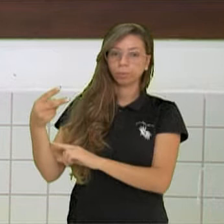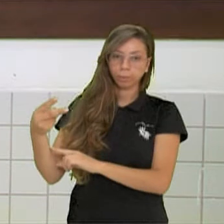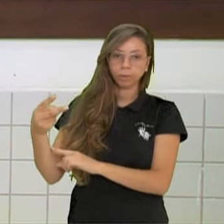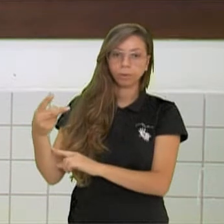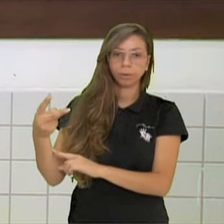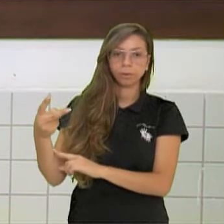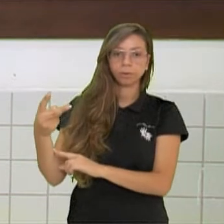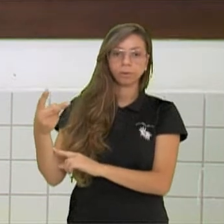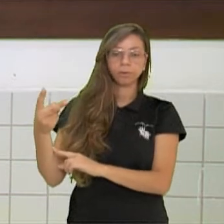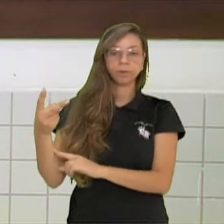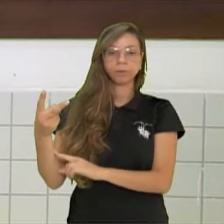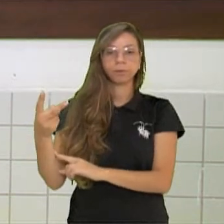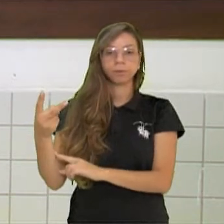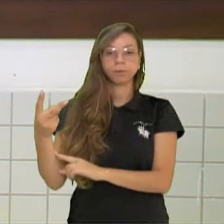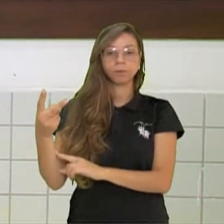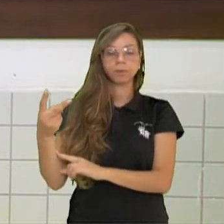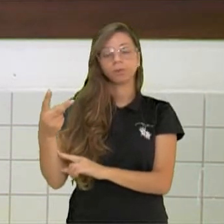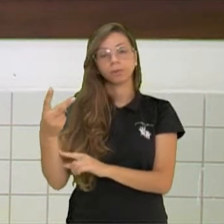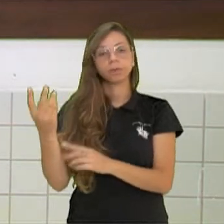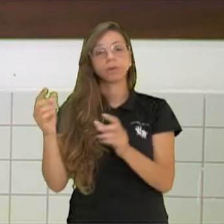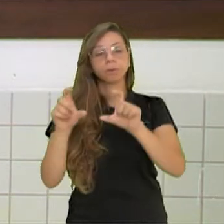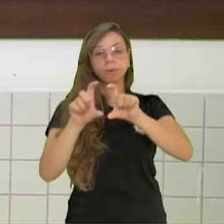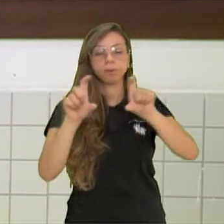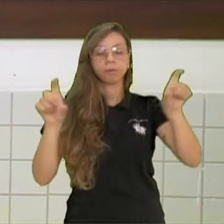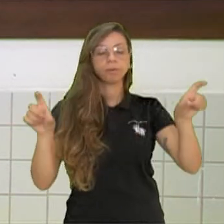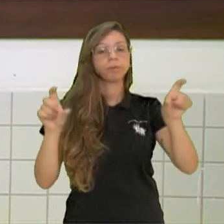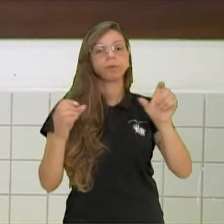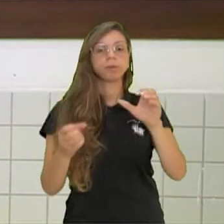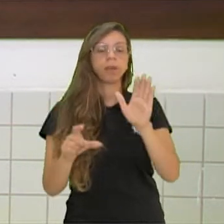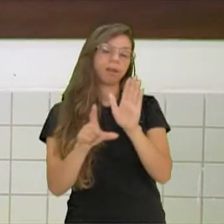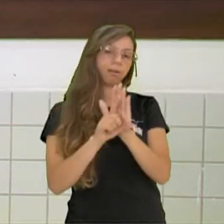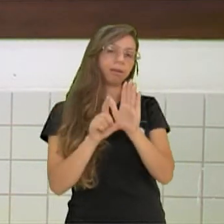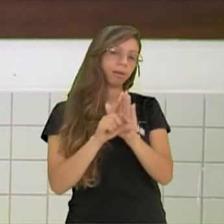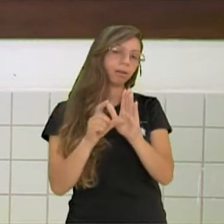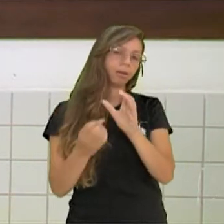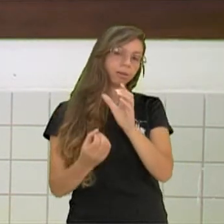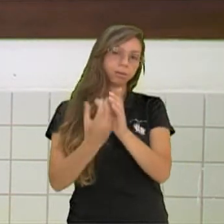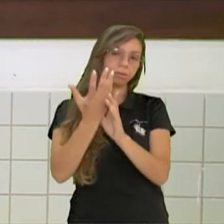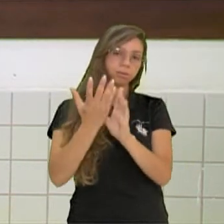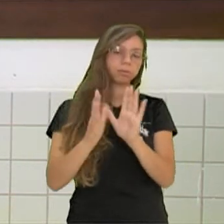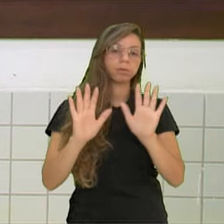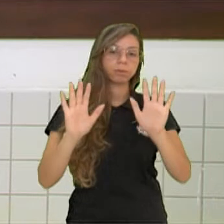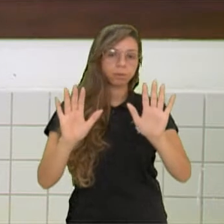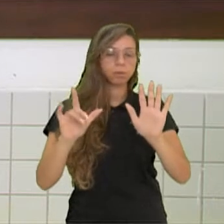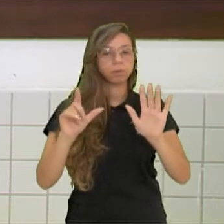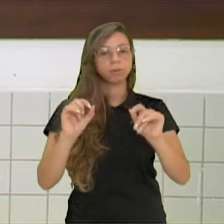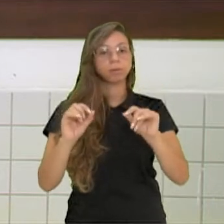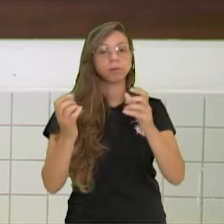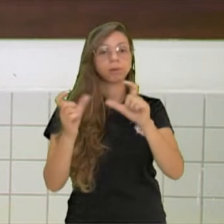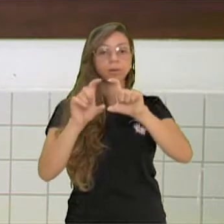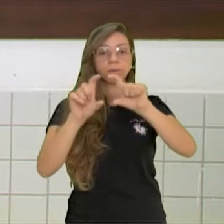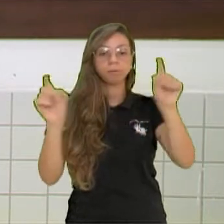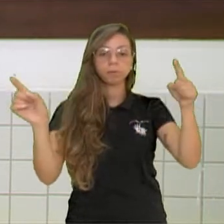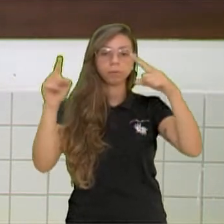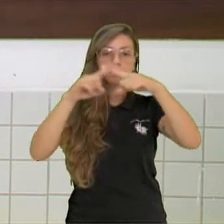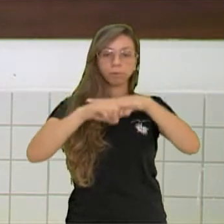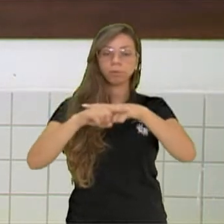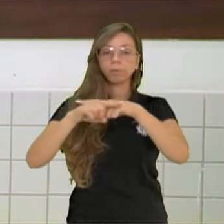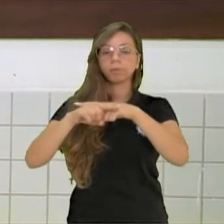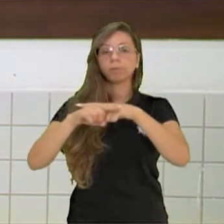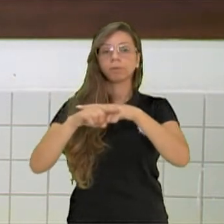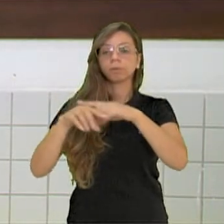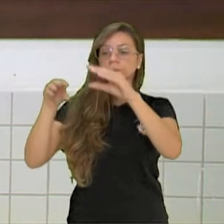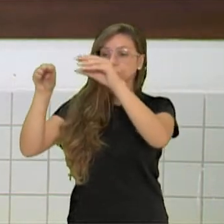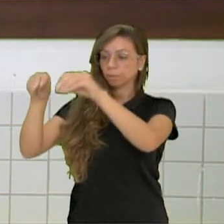Aplica a função, a lei de formação, e encontra uma imagem no segundo conjunto. A função inversa pega esse